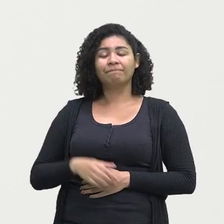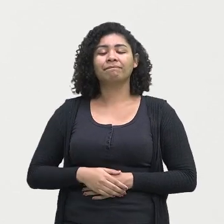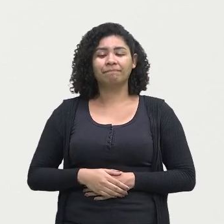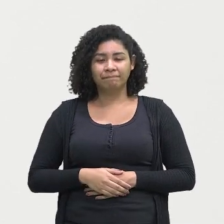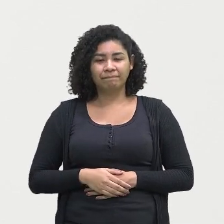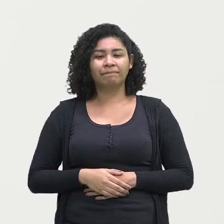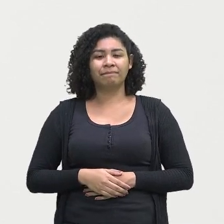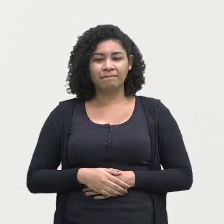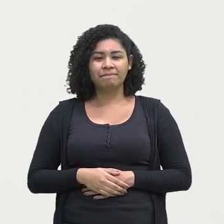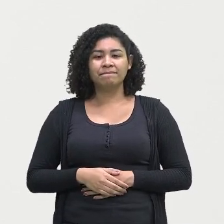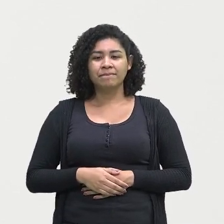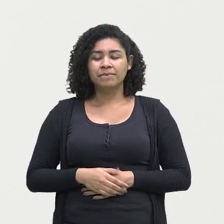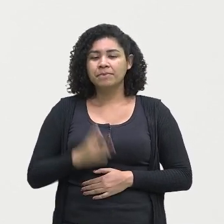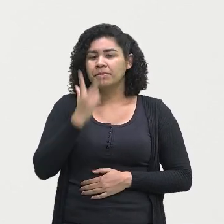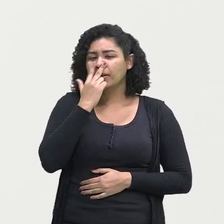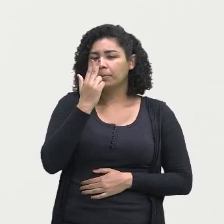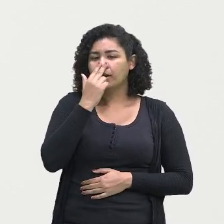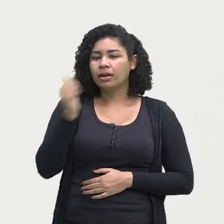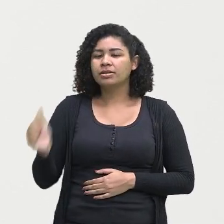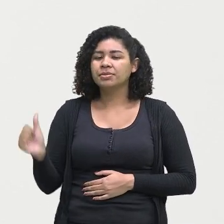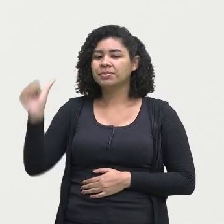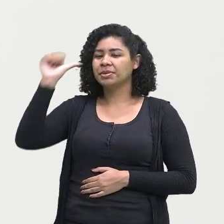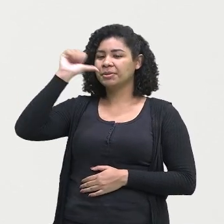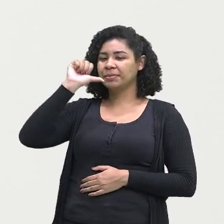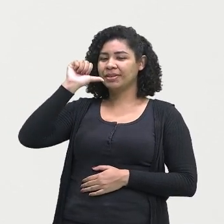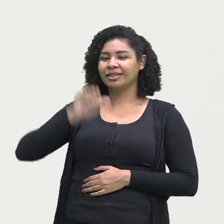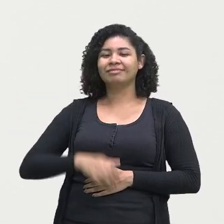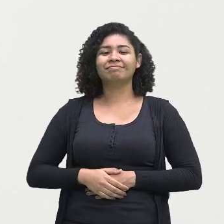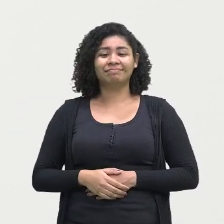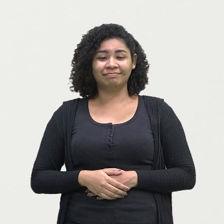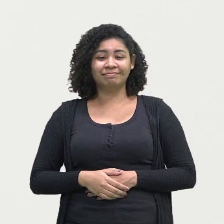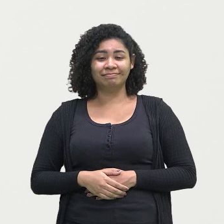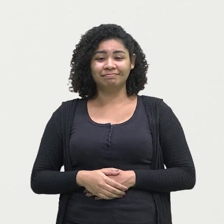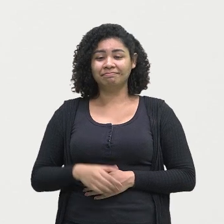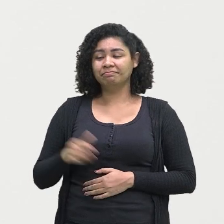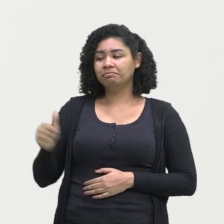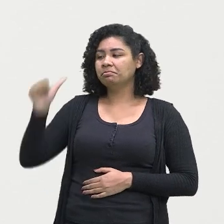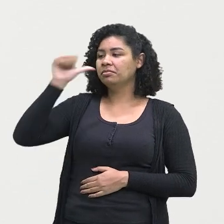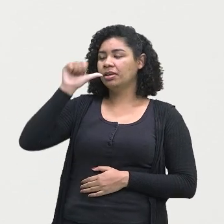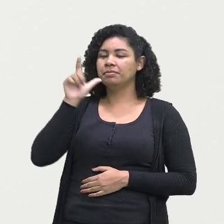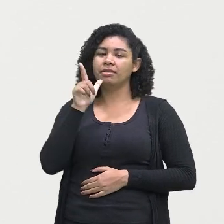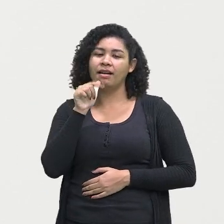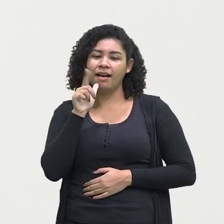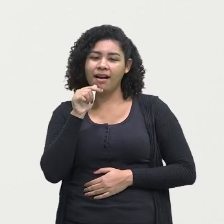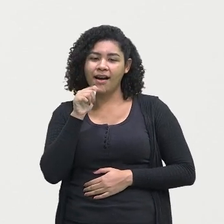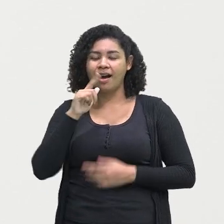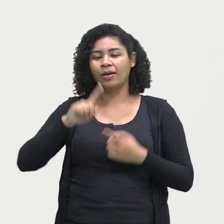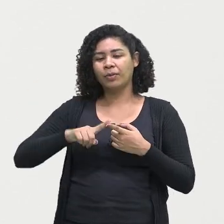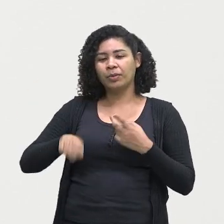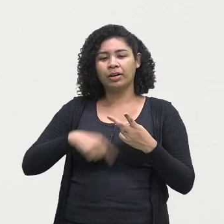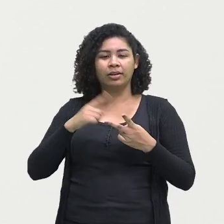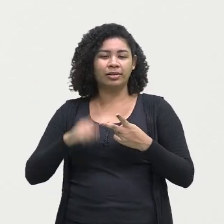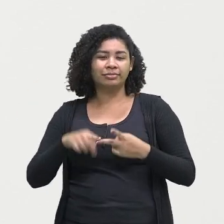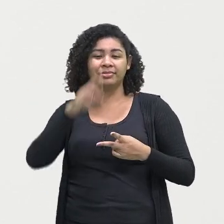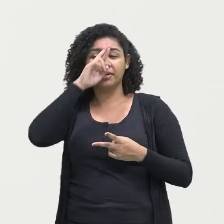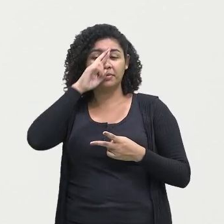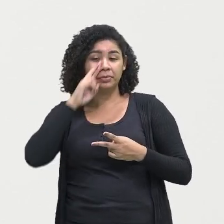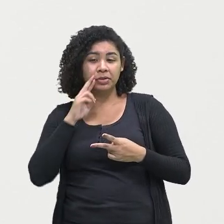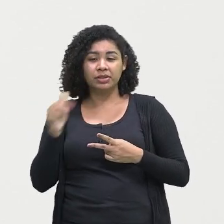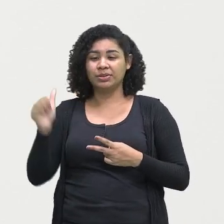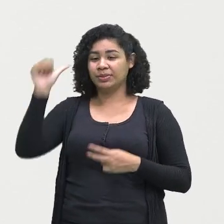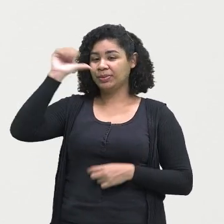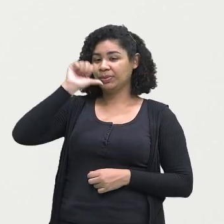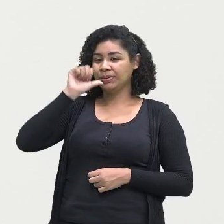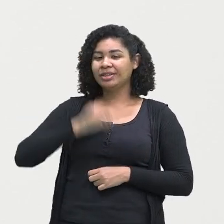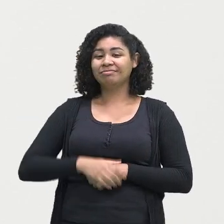parece o que? Ela dá a ideia de beber. Você fala drink water, drink soda, beber água, beber refrigerante.